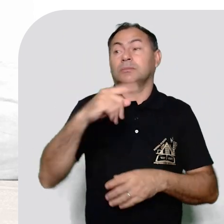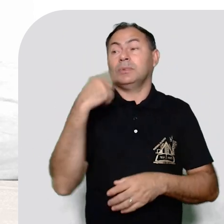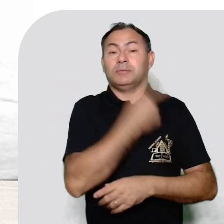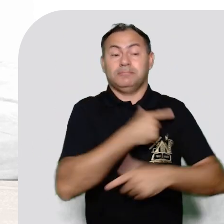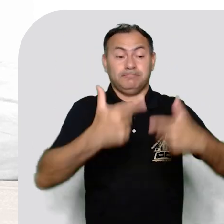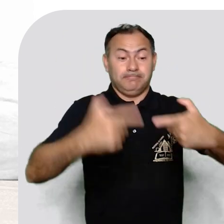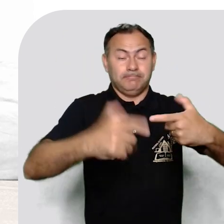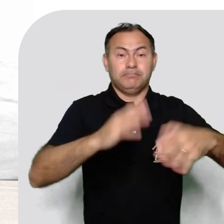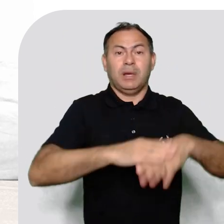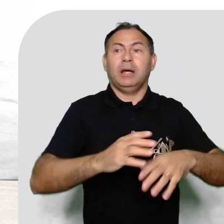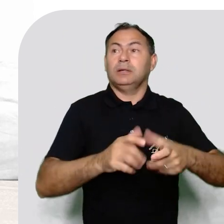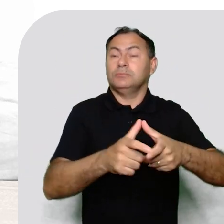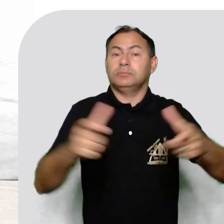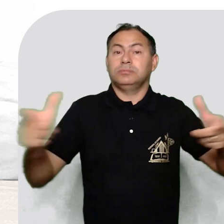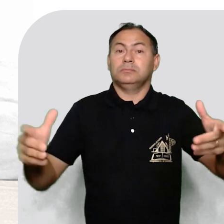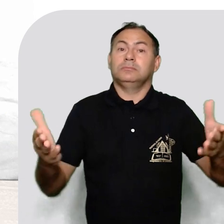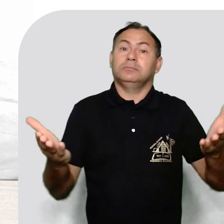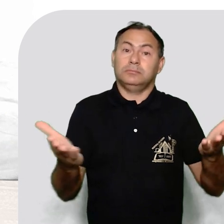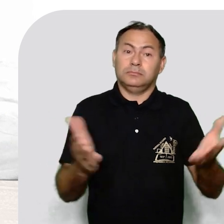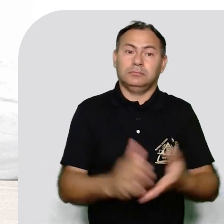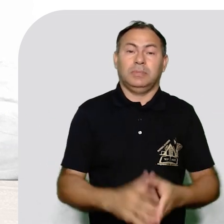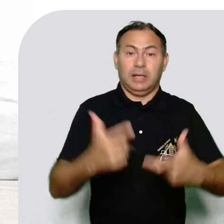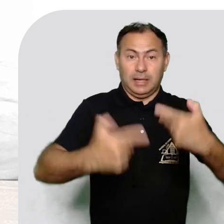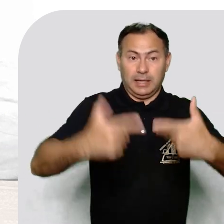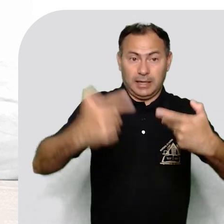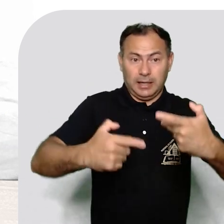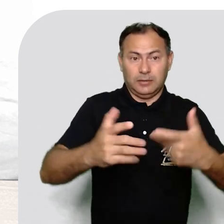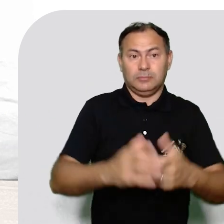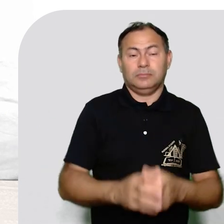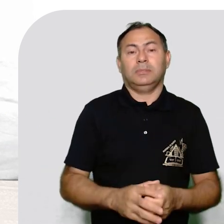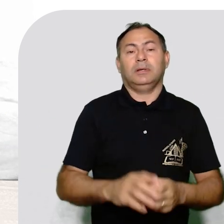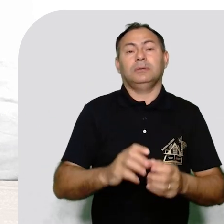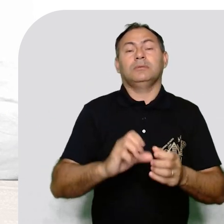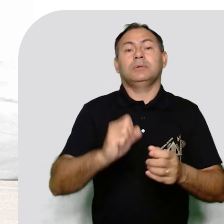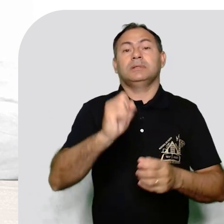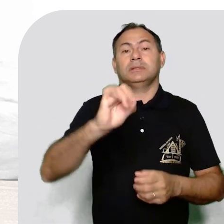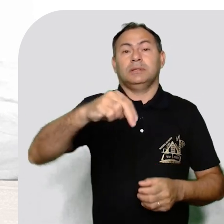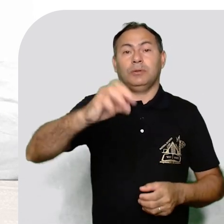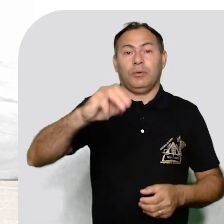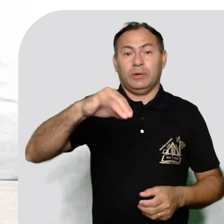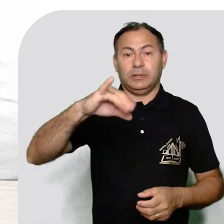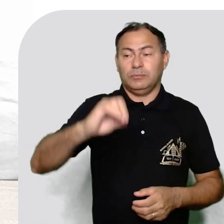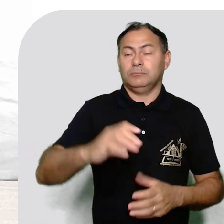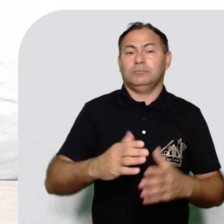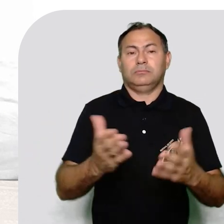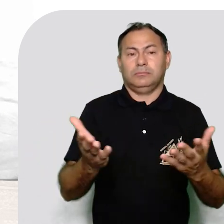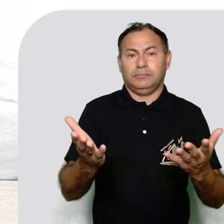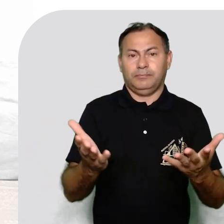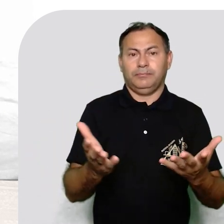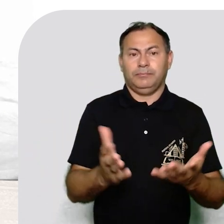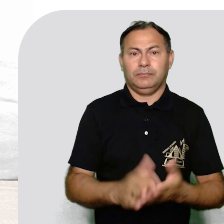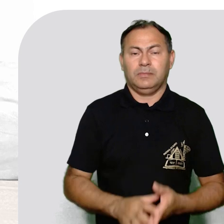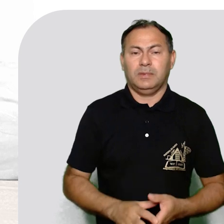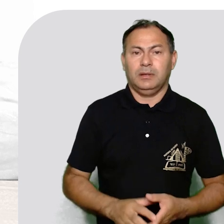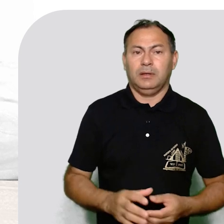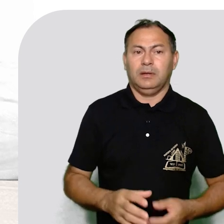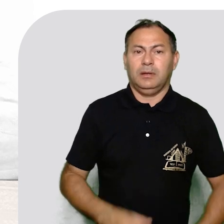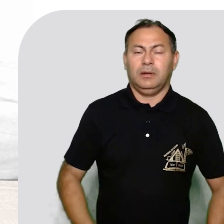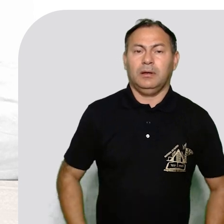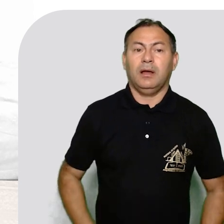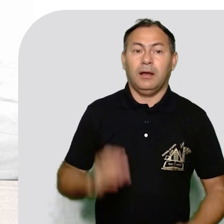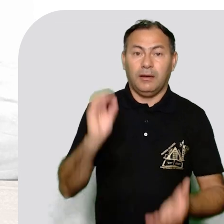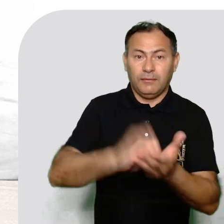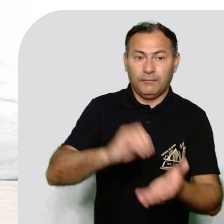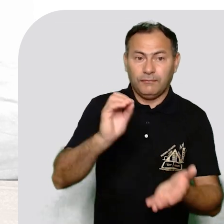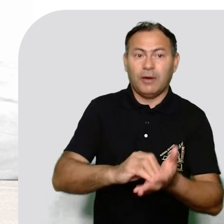com a guerra mais generalizada. Então, a guerra é um dos sinônimos, né, de uma